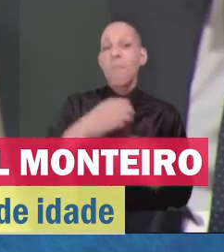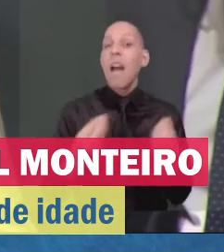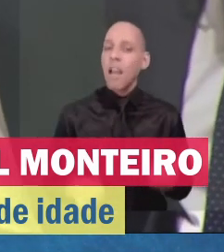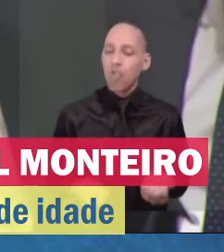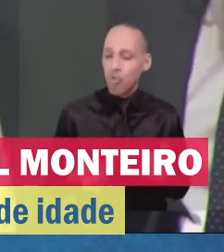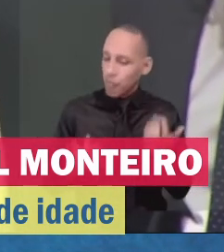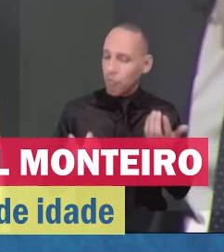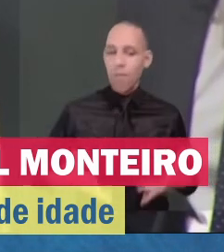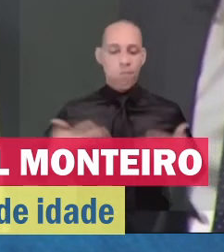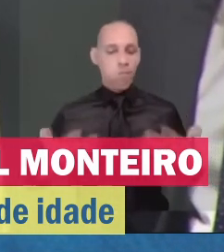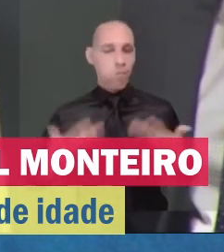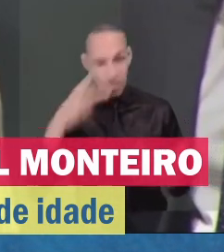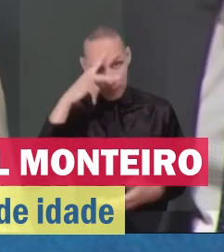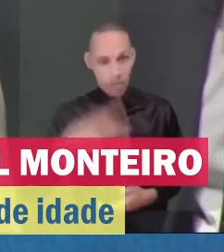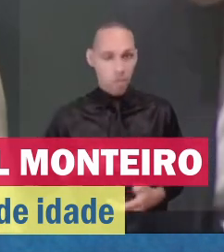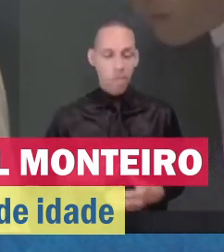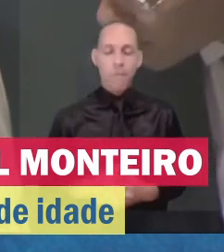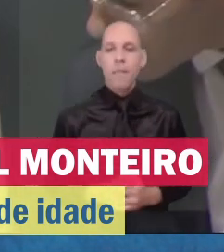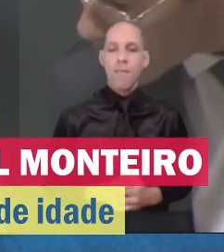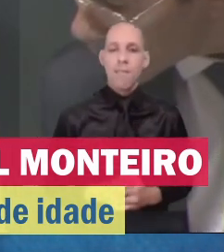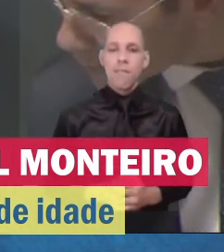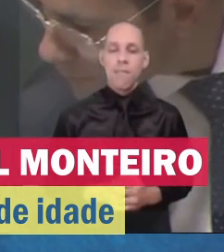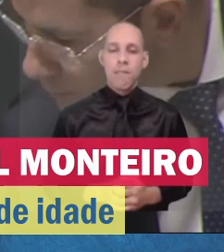promoção pessoal.